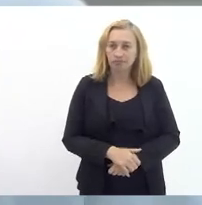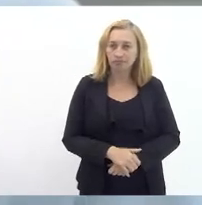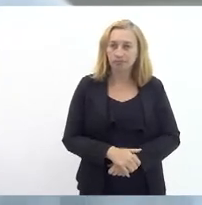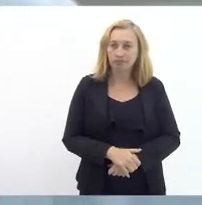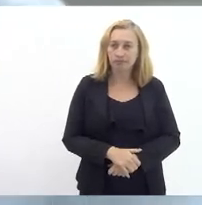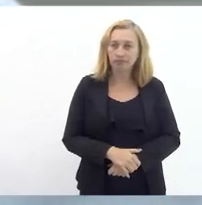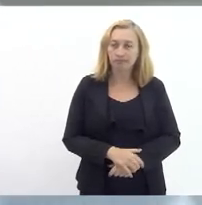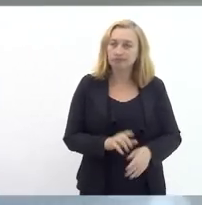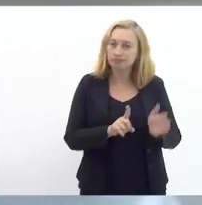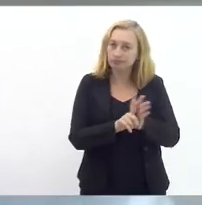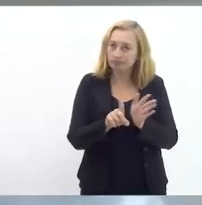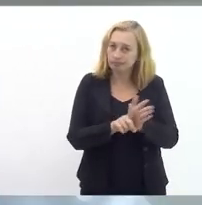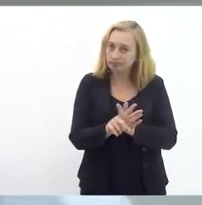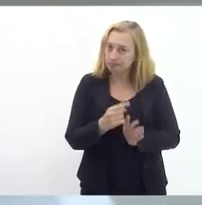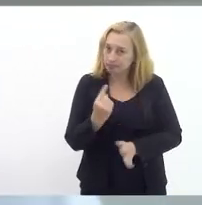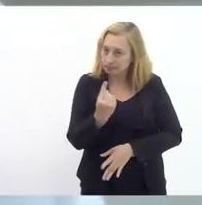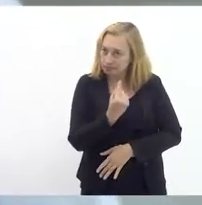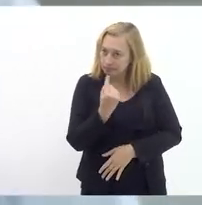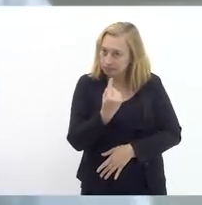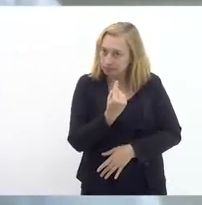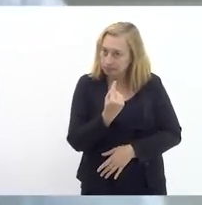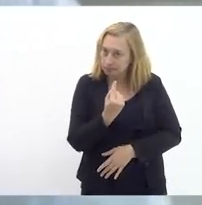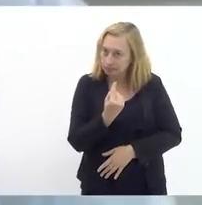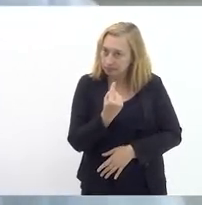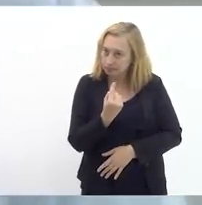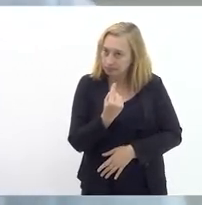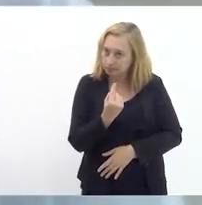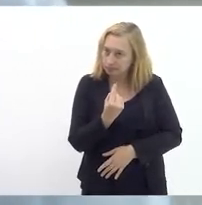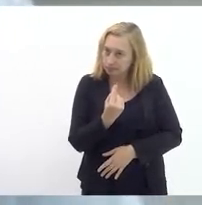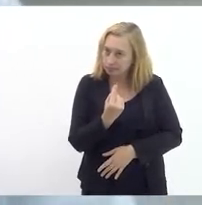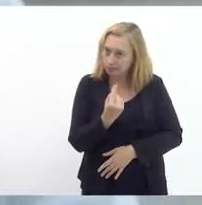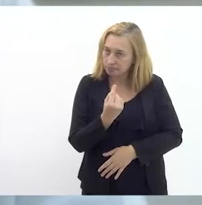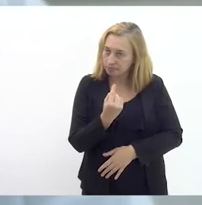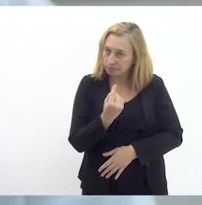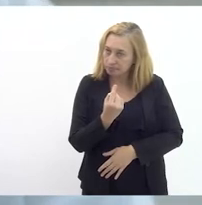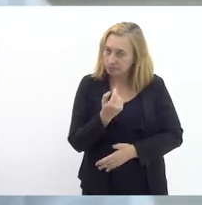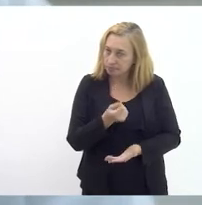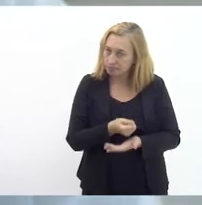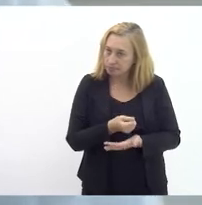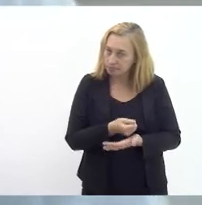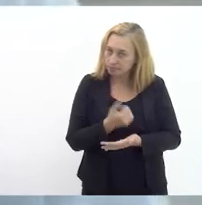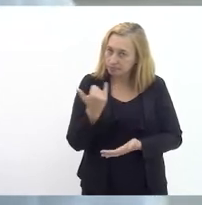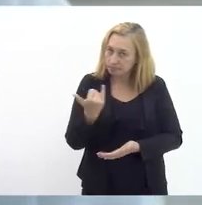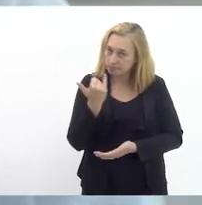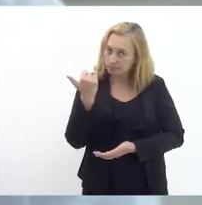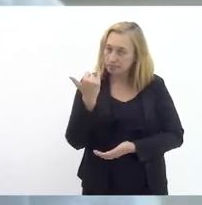nossas perguntas são pertinentes à